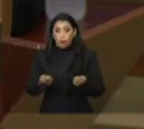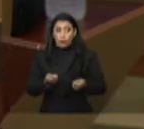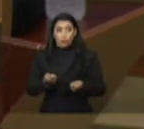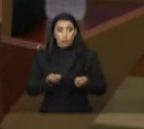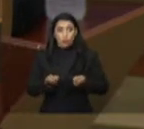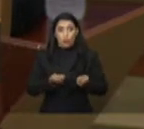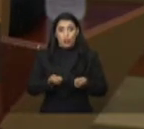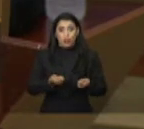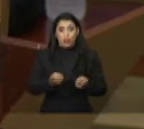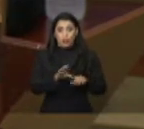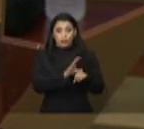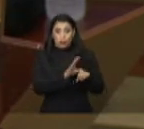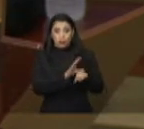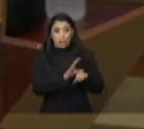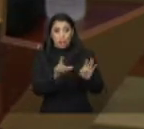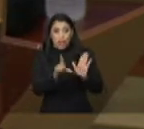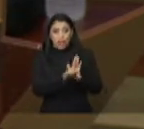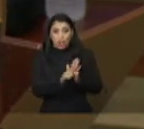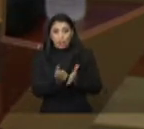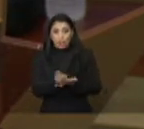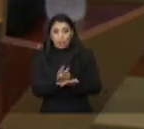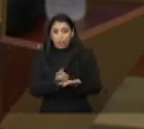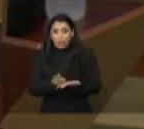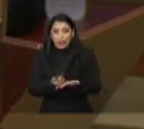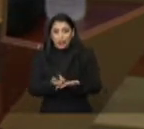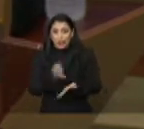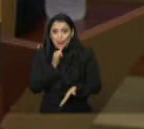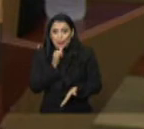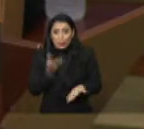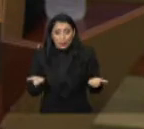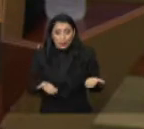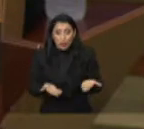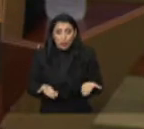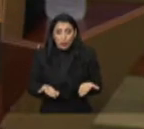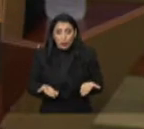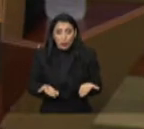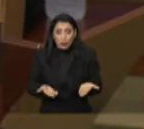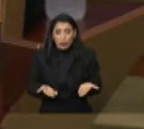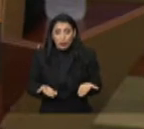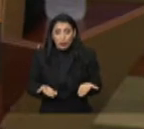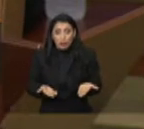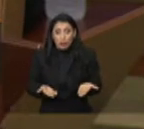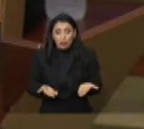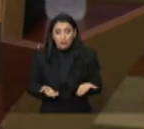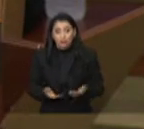constitucionalidade de lei orçamentária no caso como esse sobre pena de